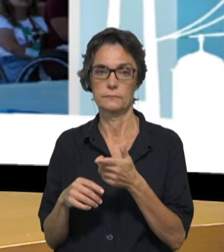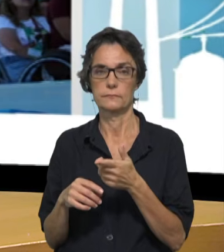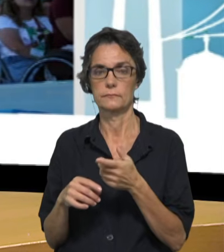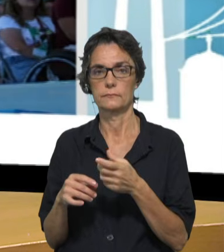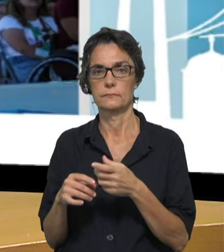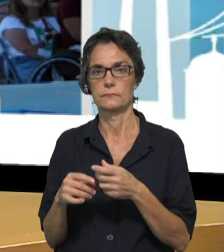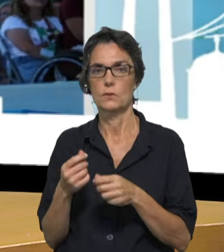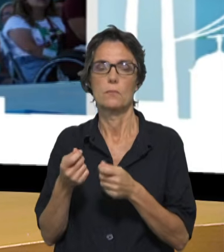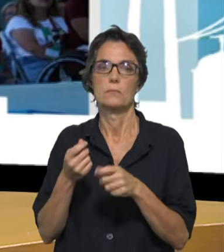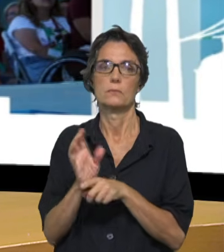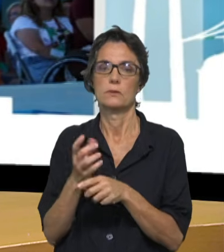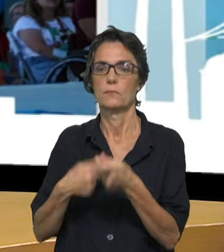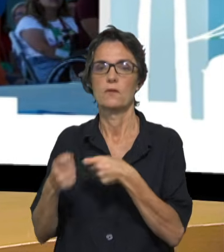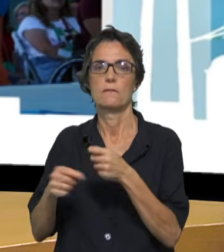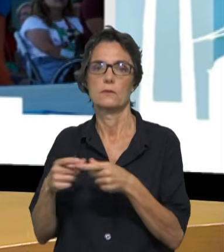cristão e